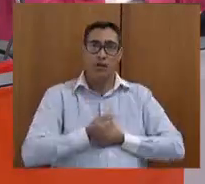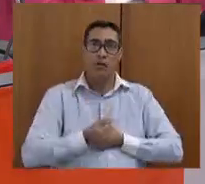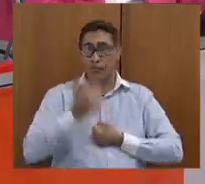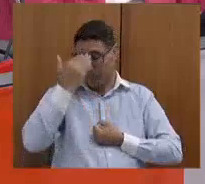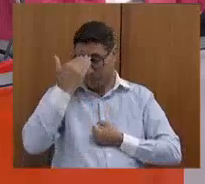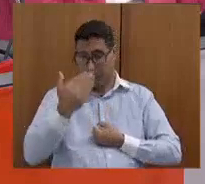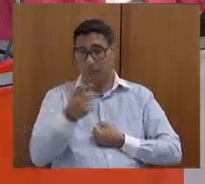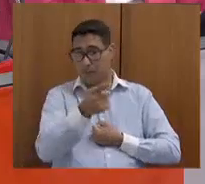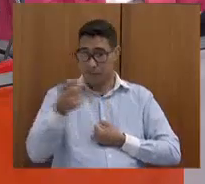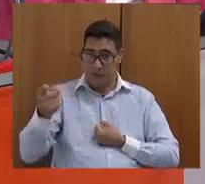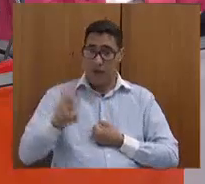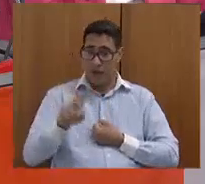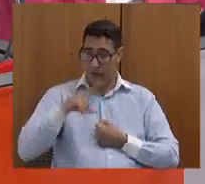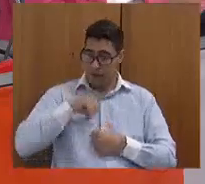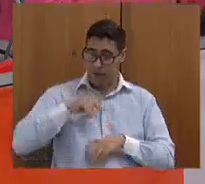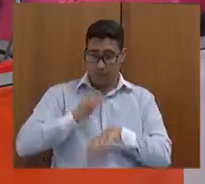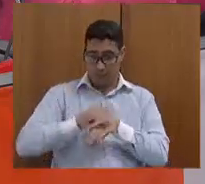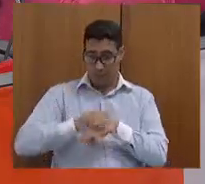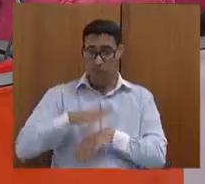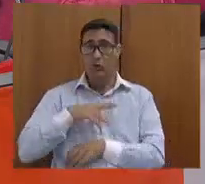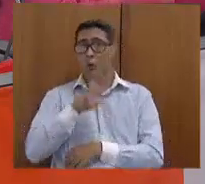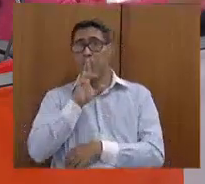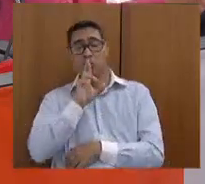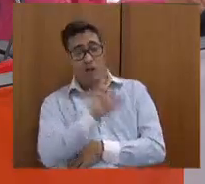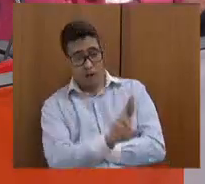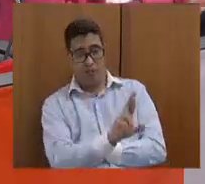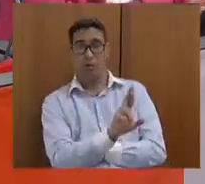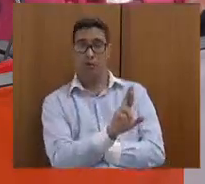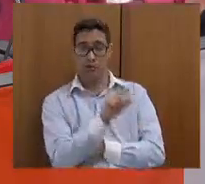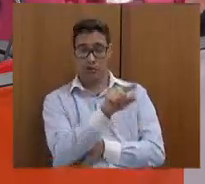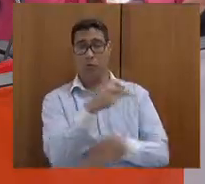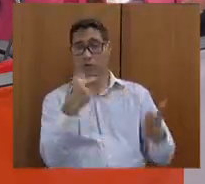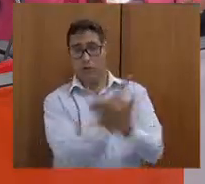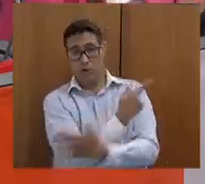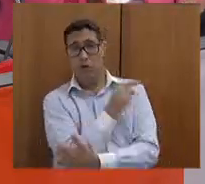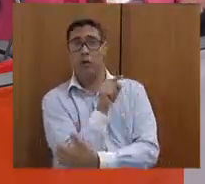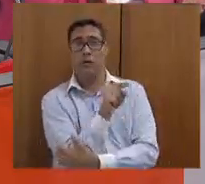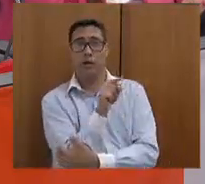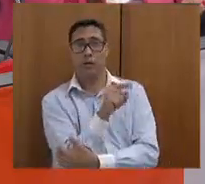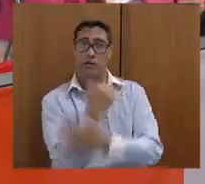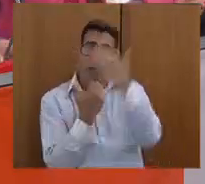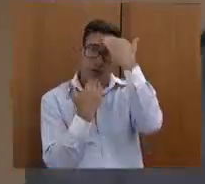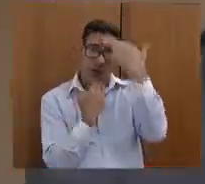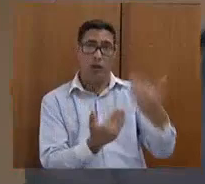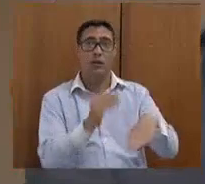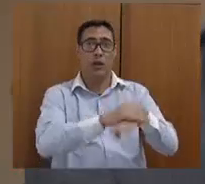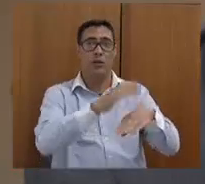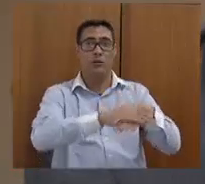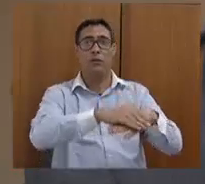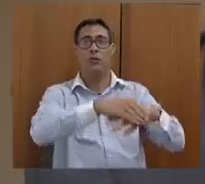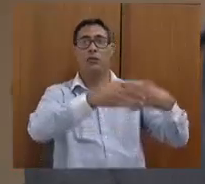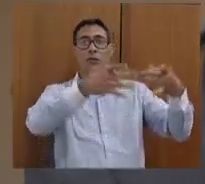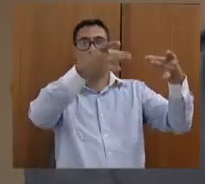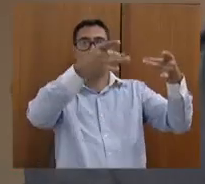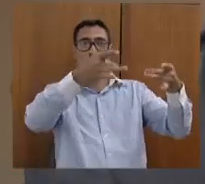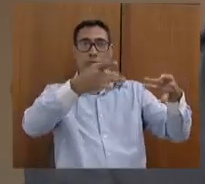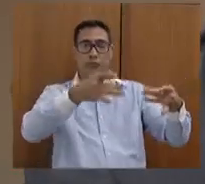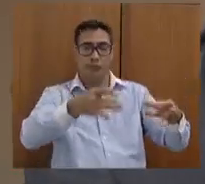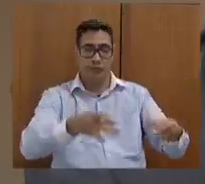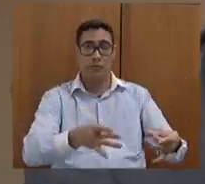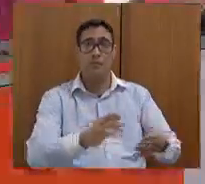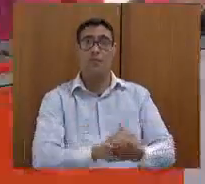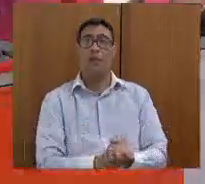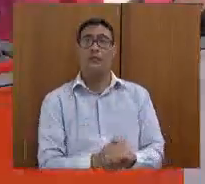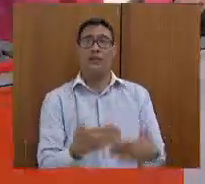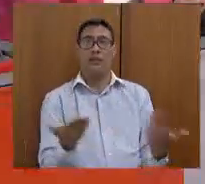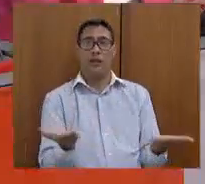obrigado temos uma uma resposta institucional quanto ao fato e Agradeço aos seus colocações deputados Agora